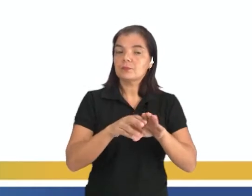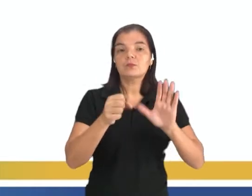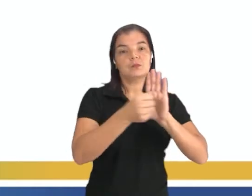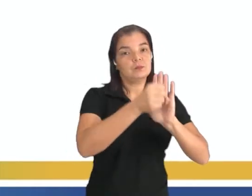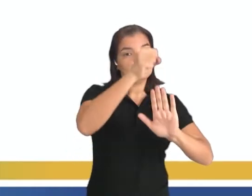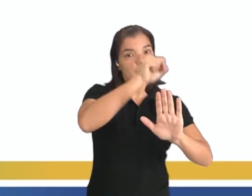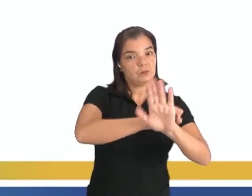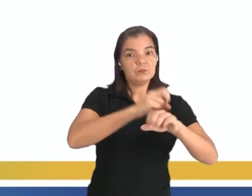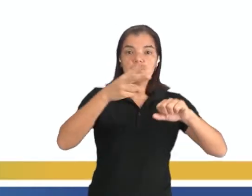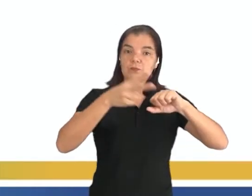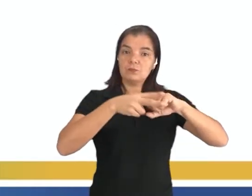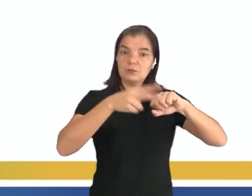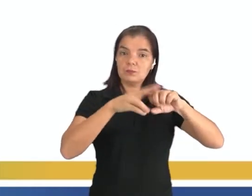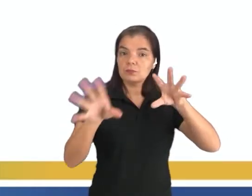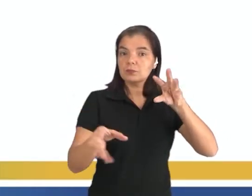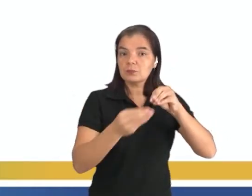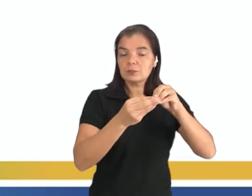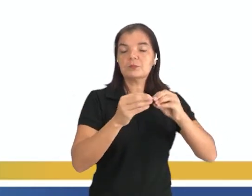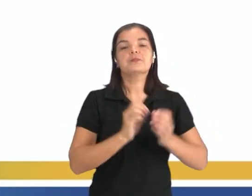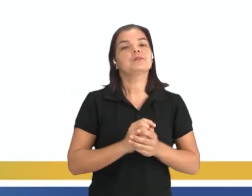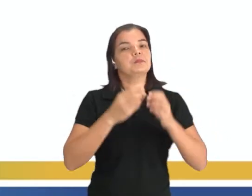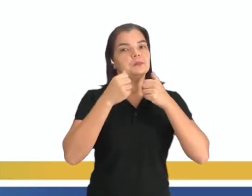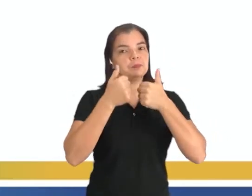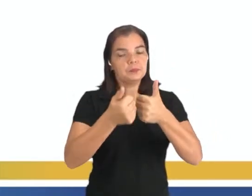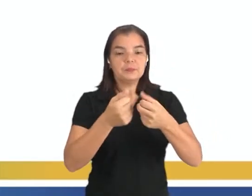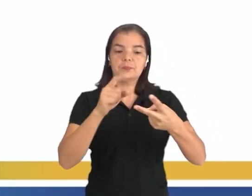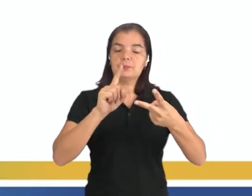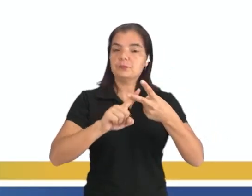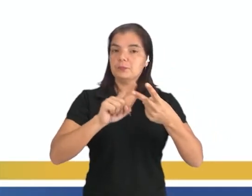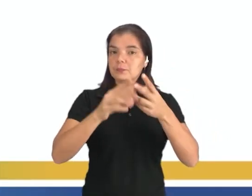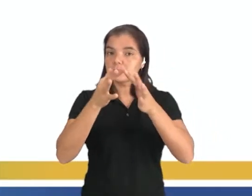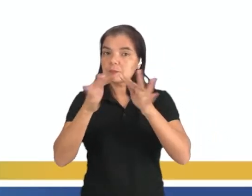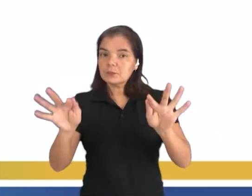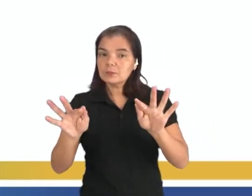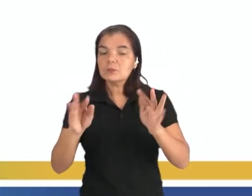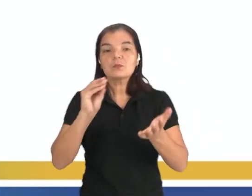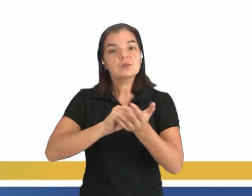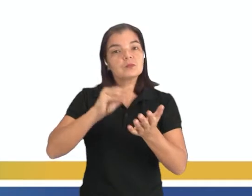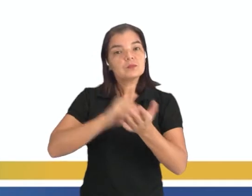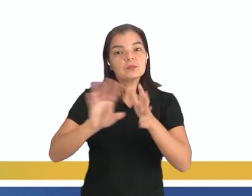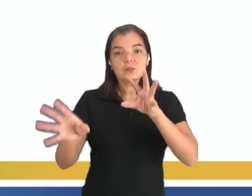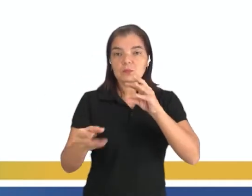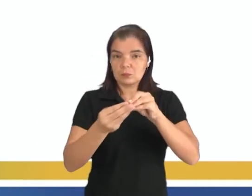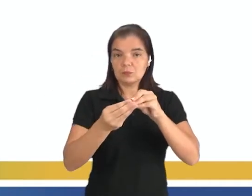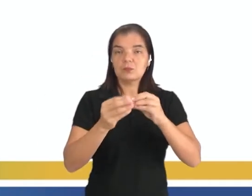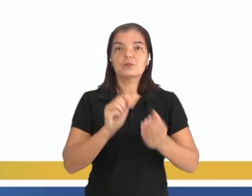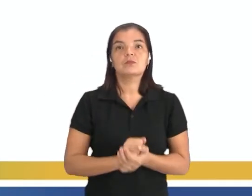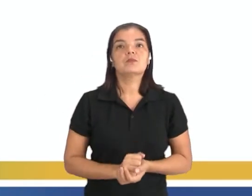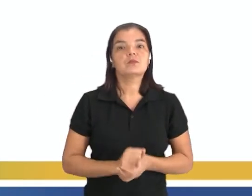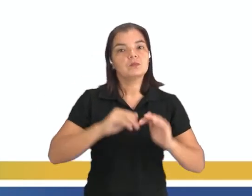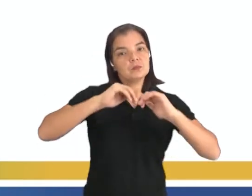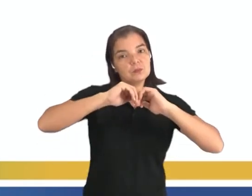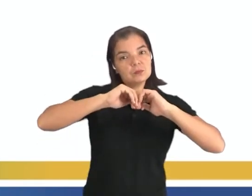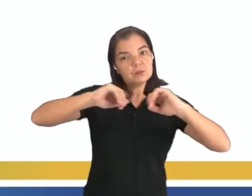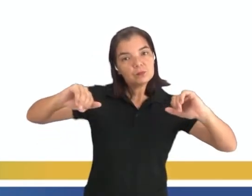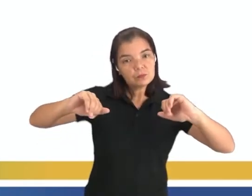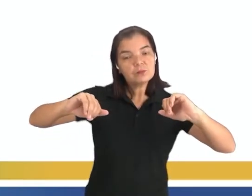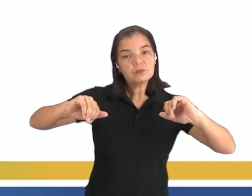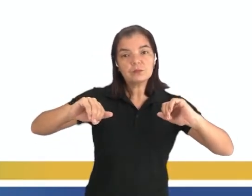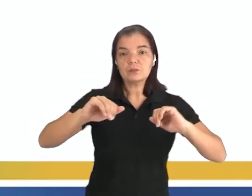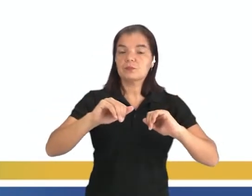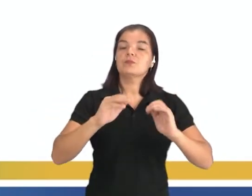sujeito, verbo e complemento. Muito bem. Agora eu vou olhar para o que falta completar. Tiro a